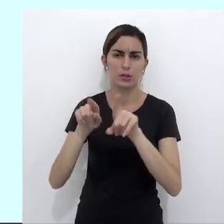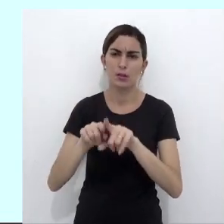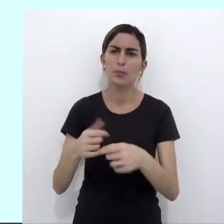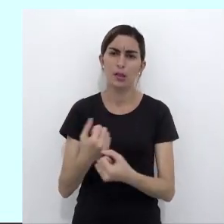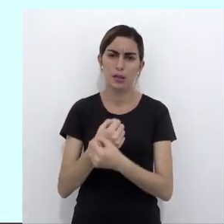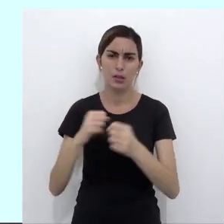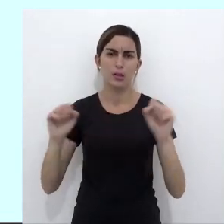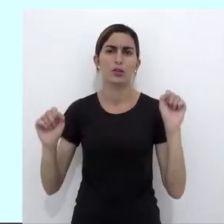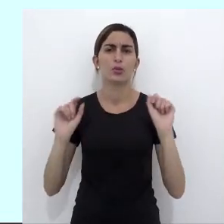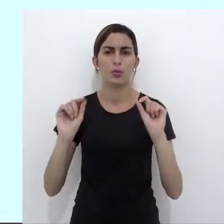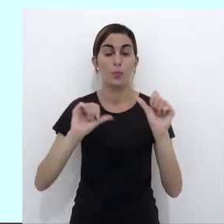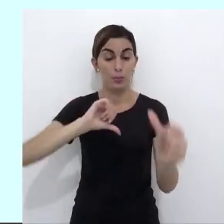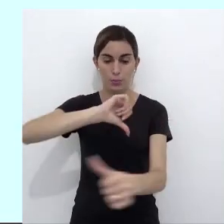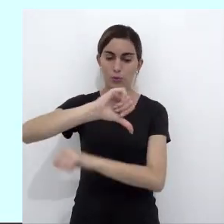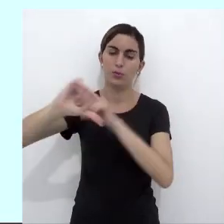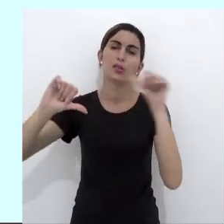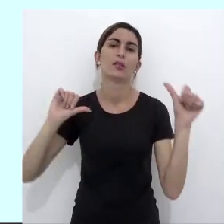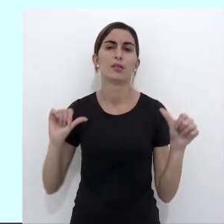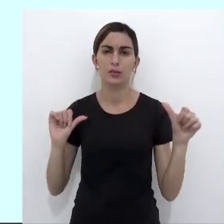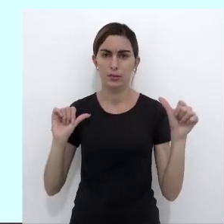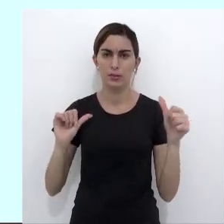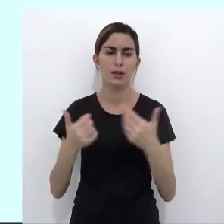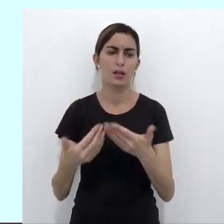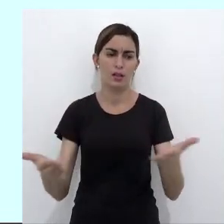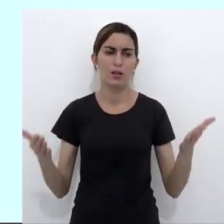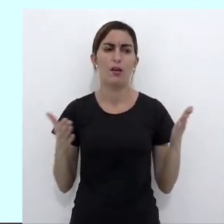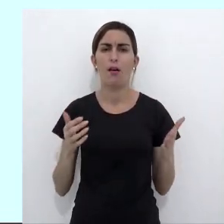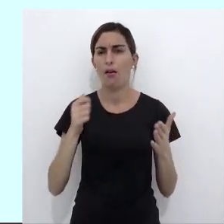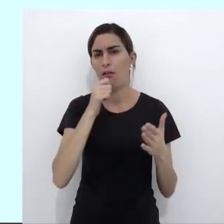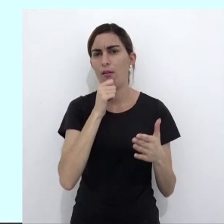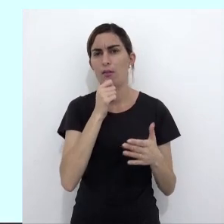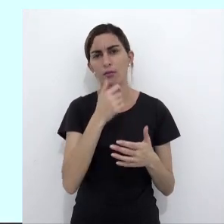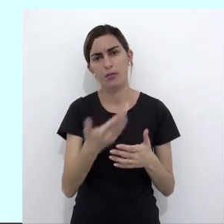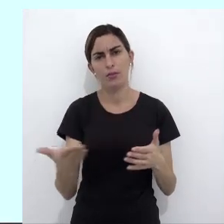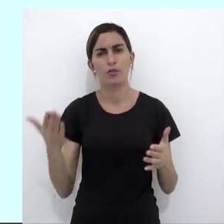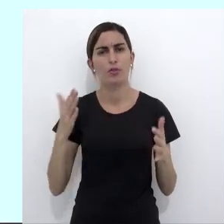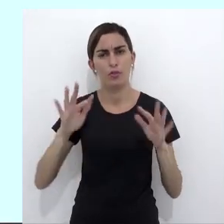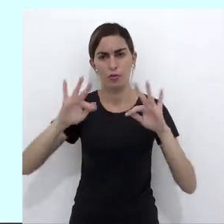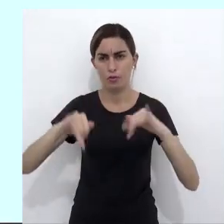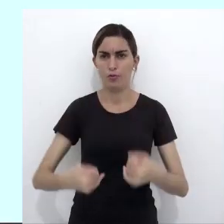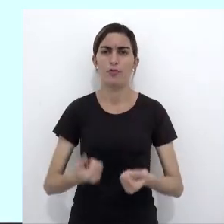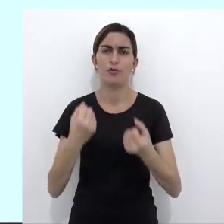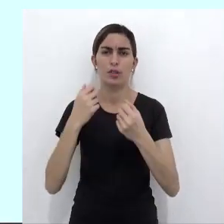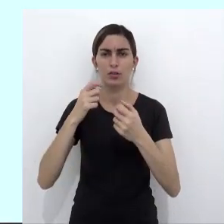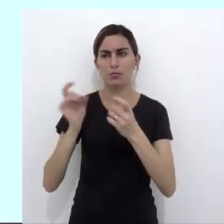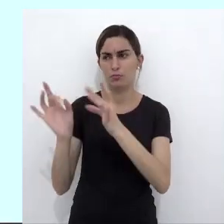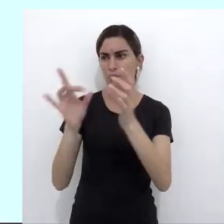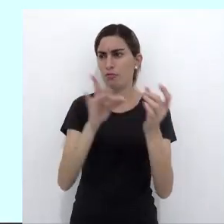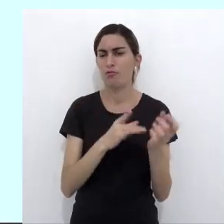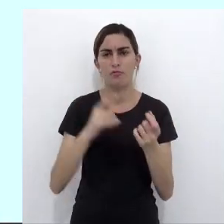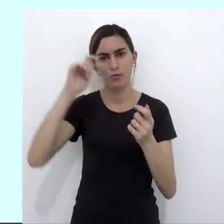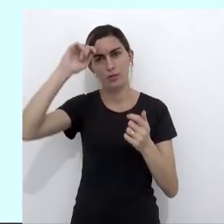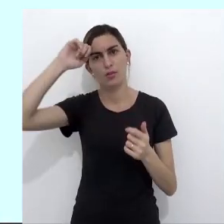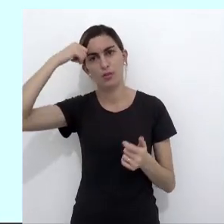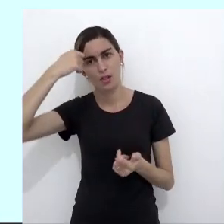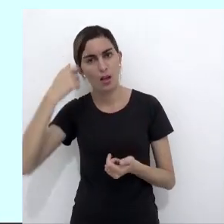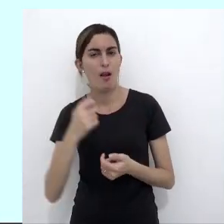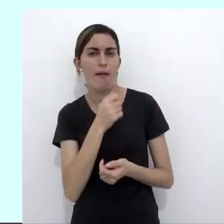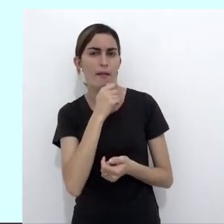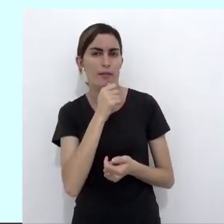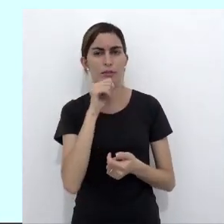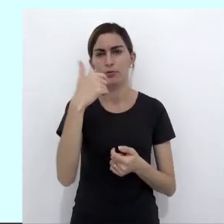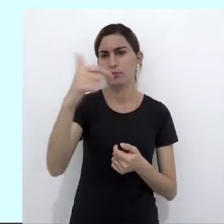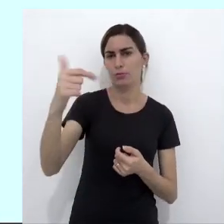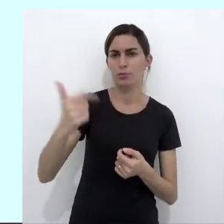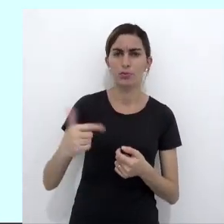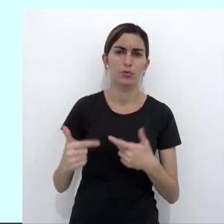grande mudança, né? Ainda que o fim do tráfico negreiro ainda não tinha